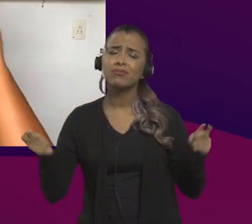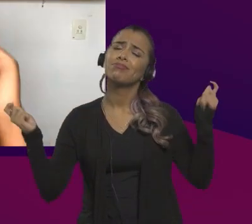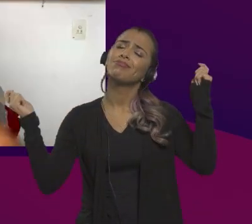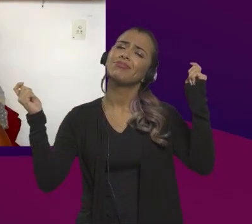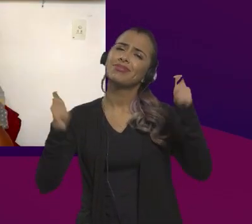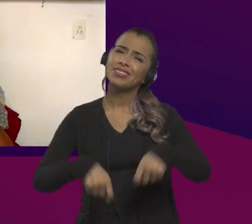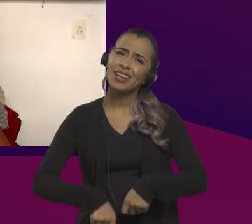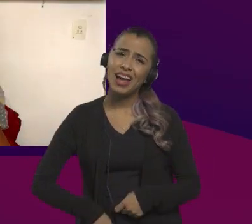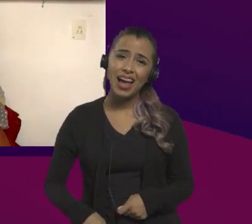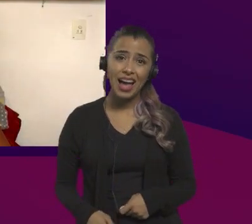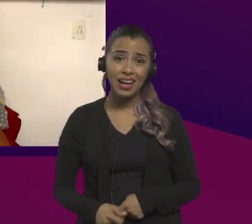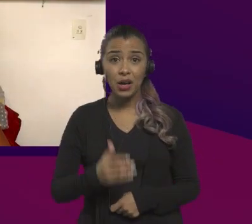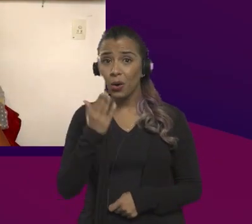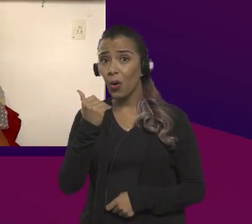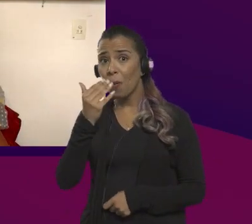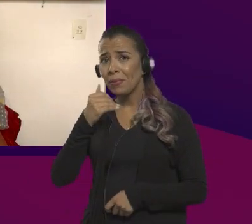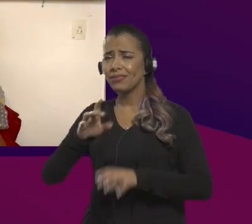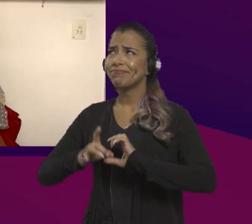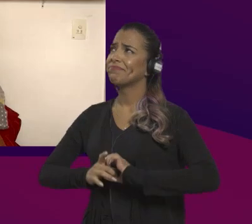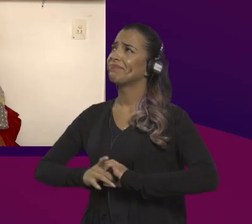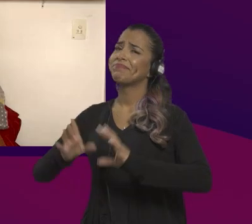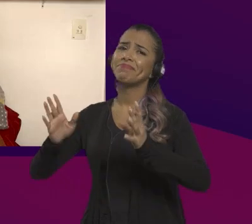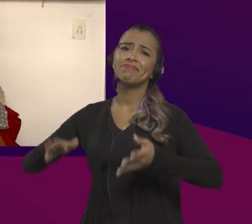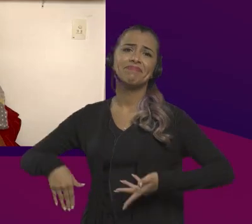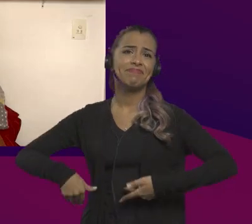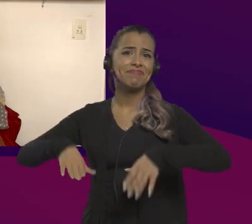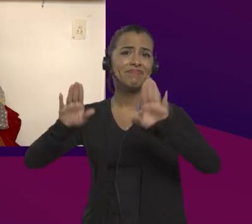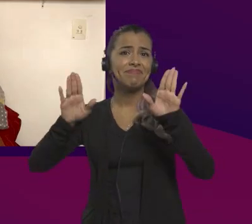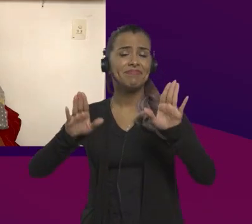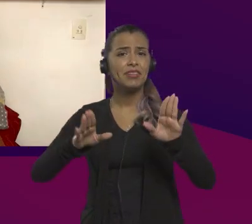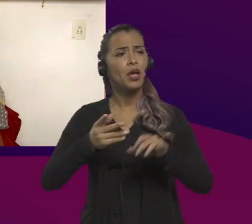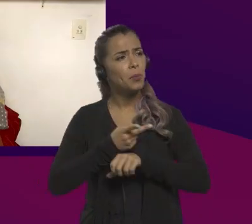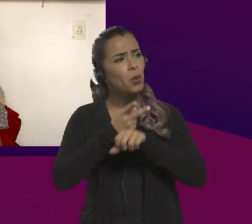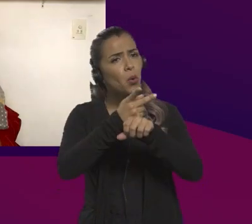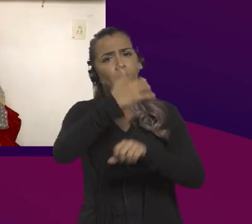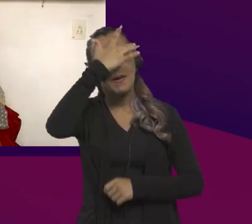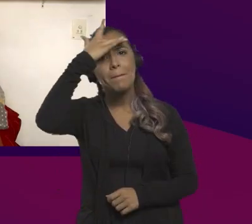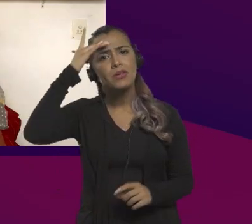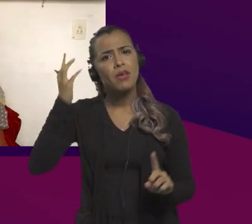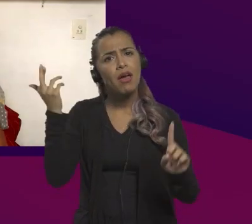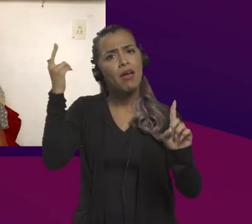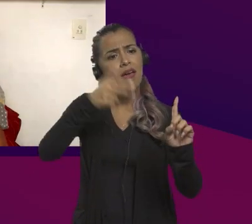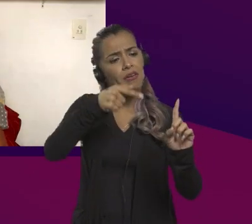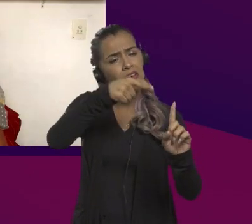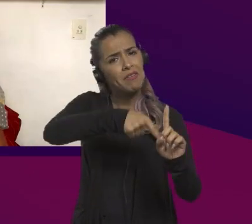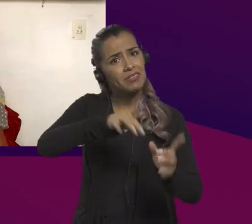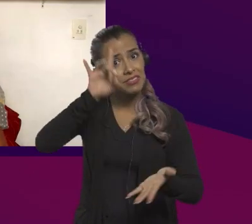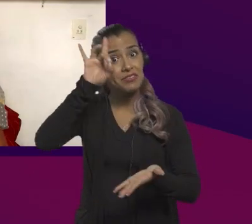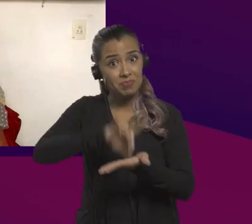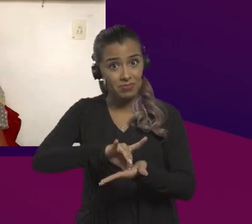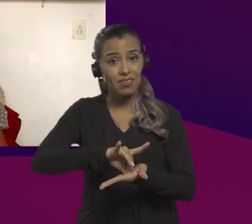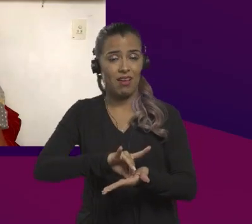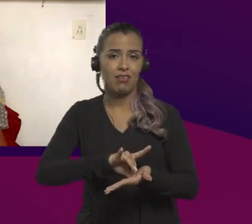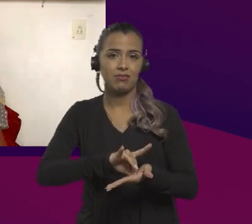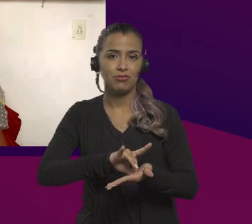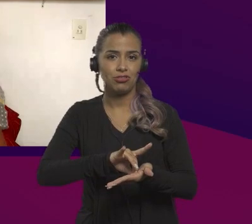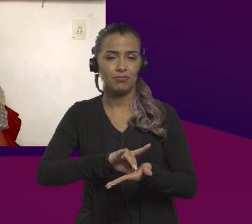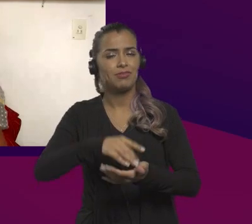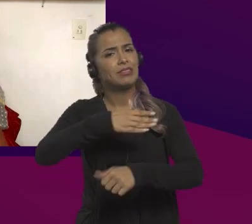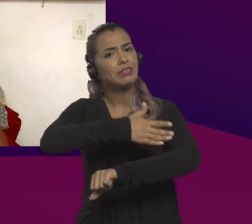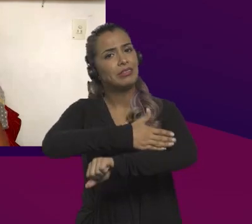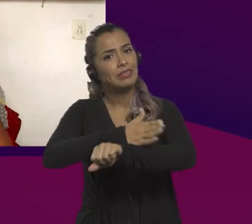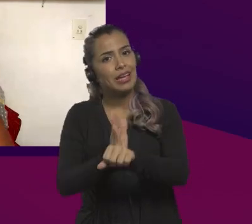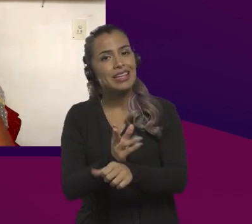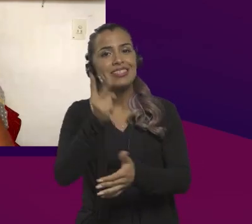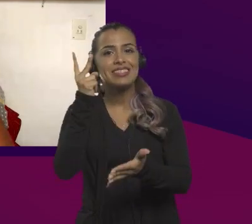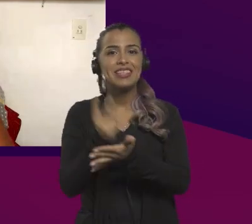com a comida. E busque exemplos reais. Eu acho que o tempo inteiro a gente está falando sobre isso, né? Sobre o que é real, o